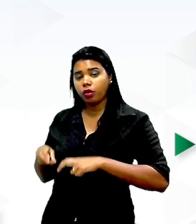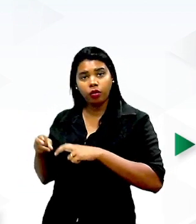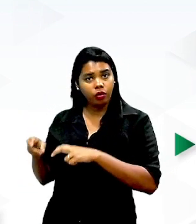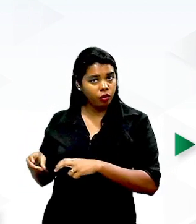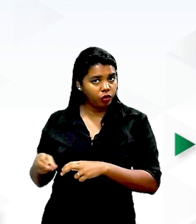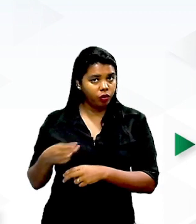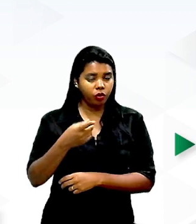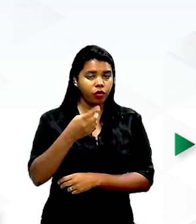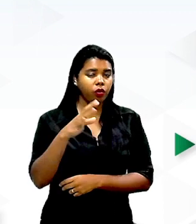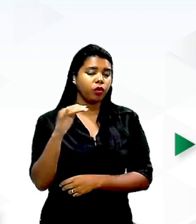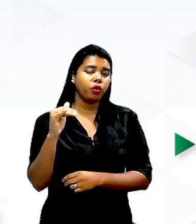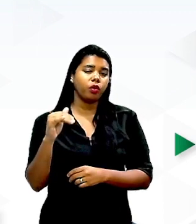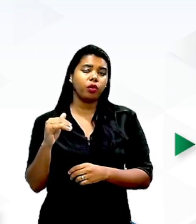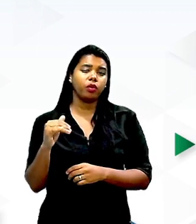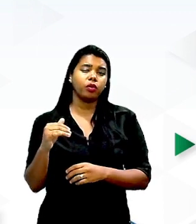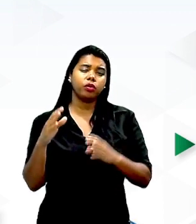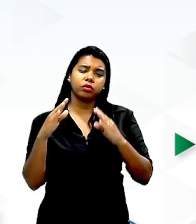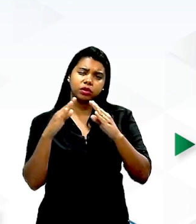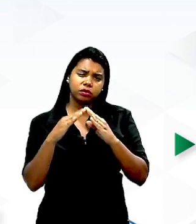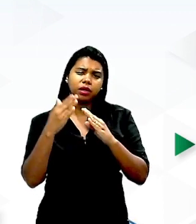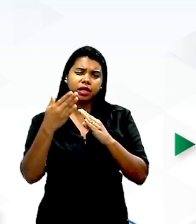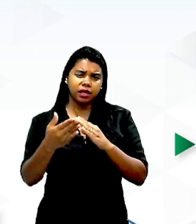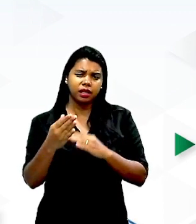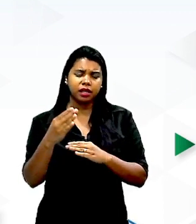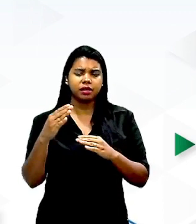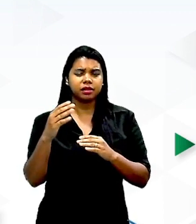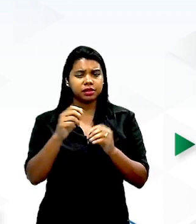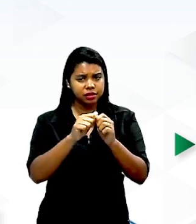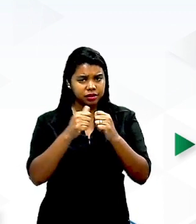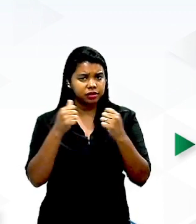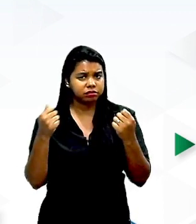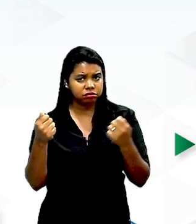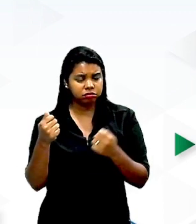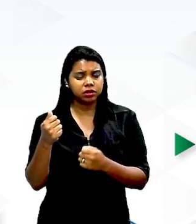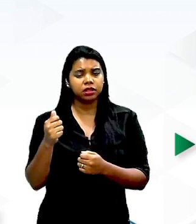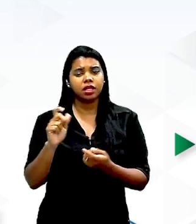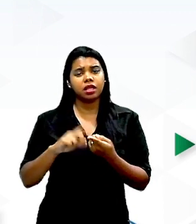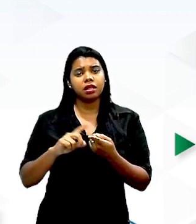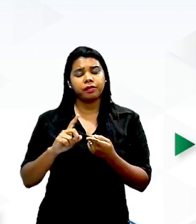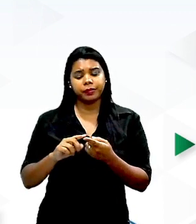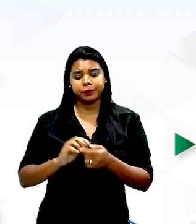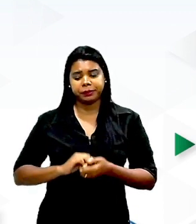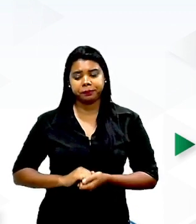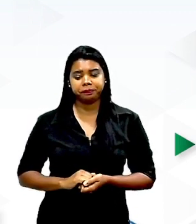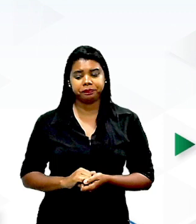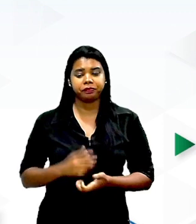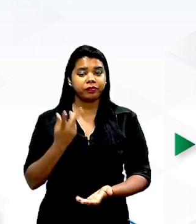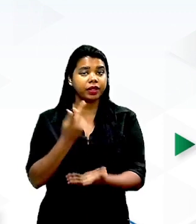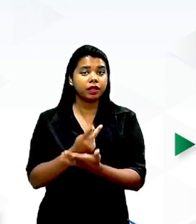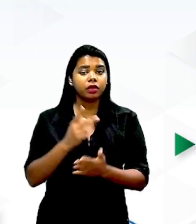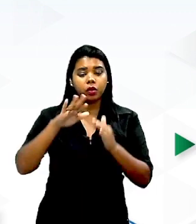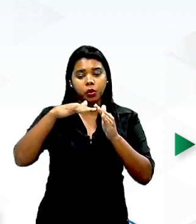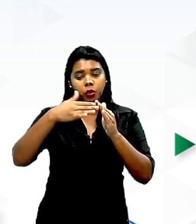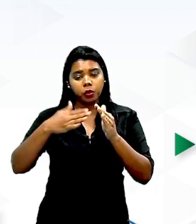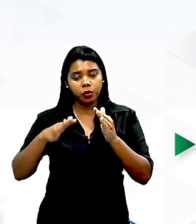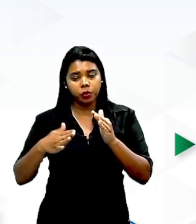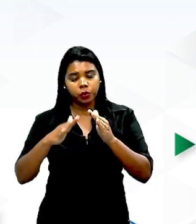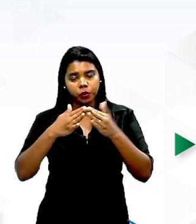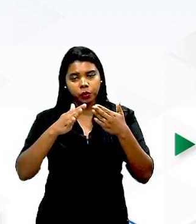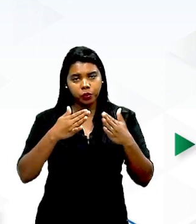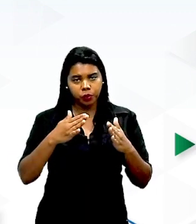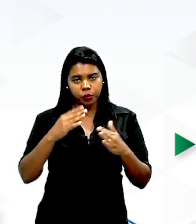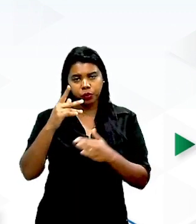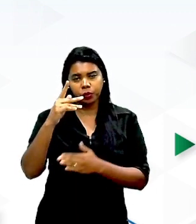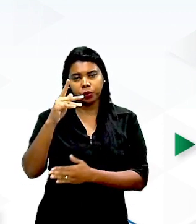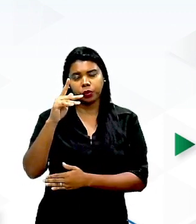na porta da sua casa, simplesmente, tá? Bom, isso vai acontecer também no telhado, tá? E em muitos outros, na forma